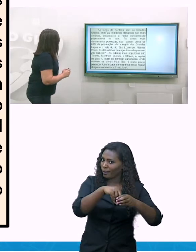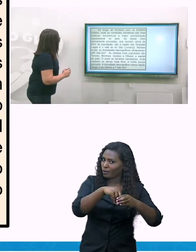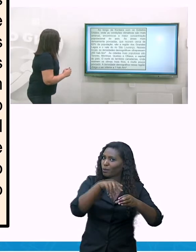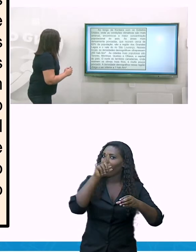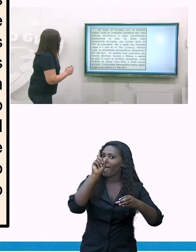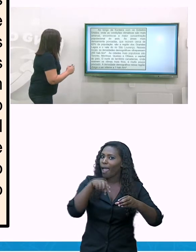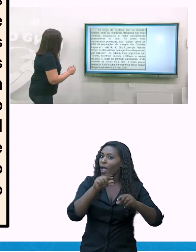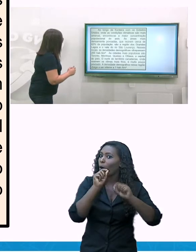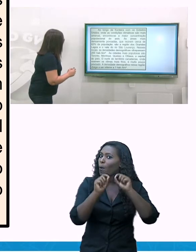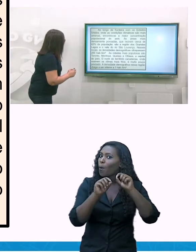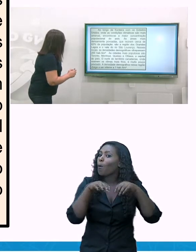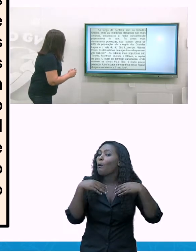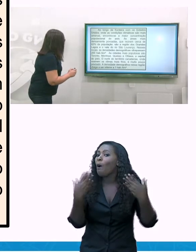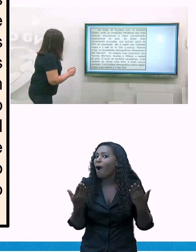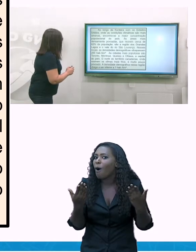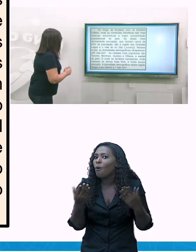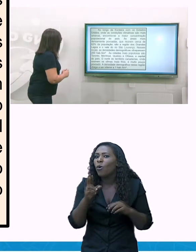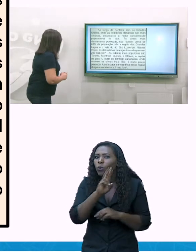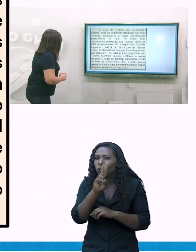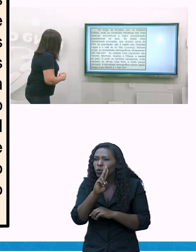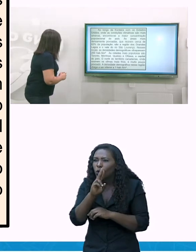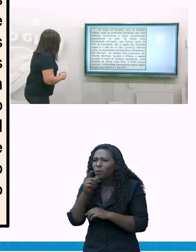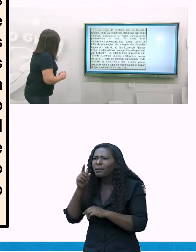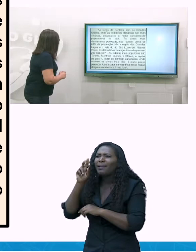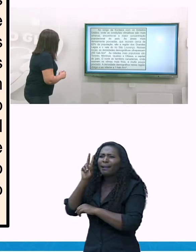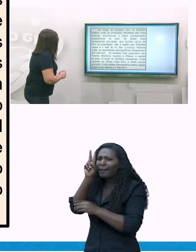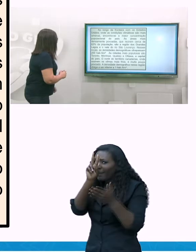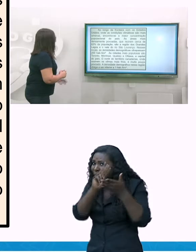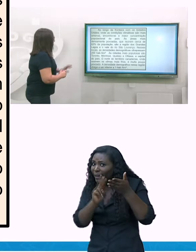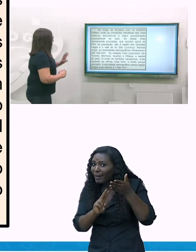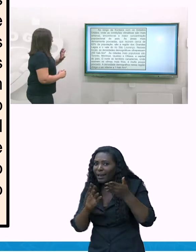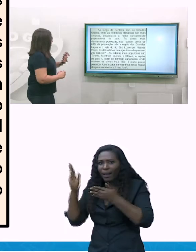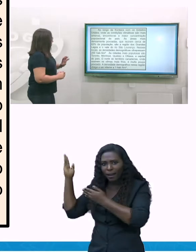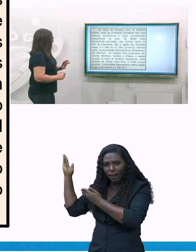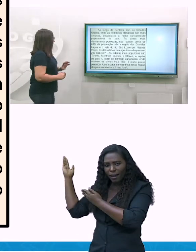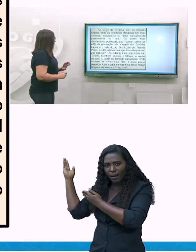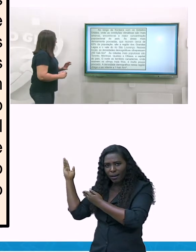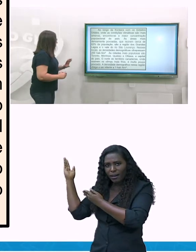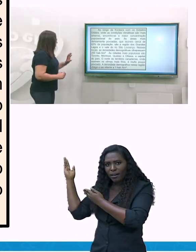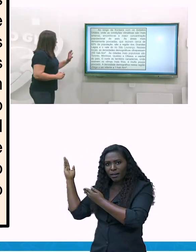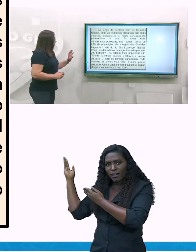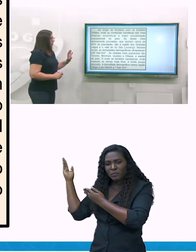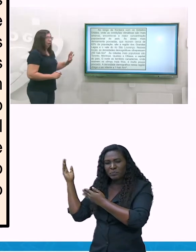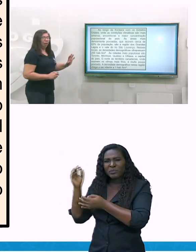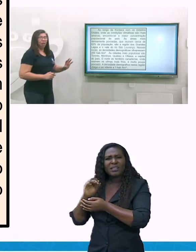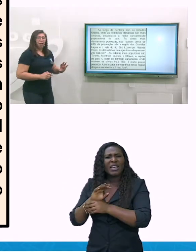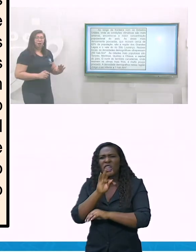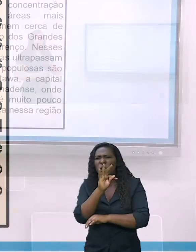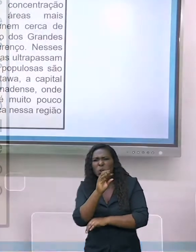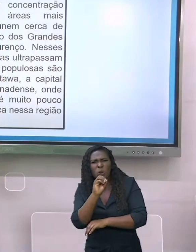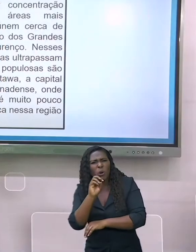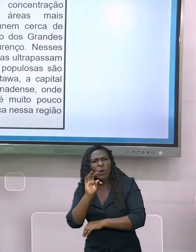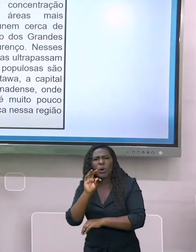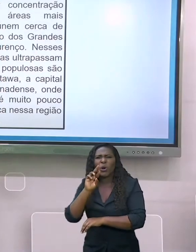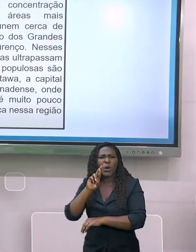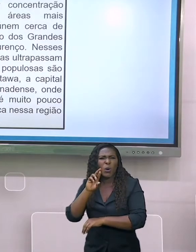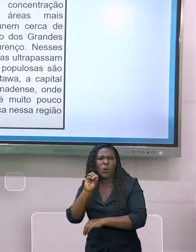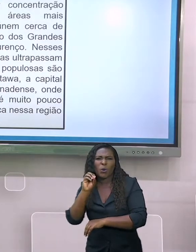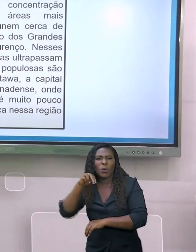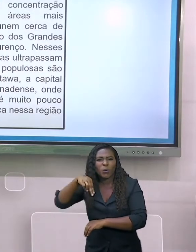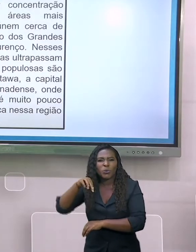Quebec e Ottawa, a capital do país. Olhem bem, nós temos aqui algumas